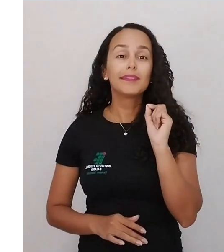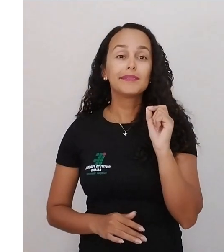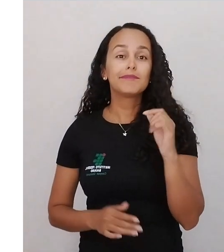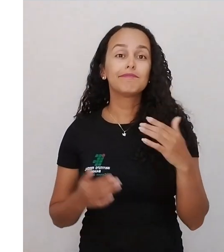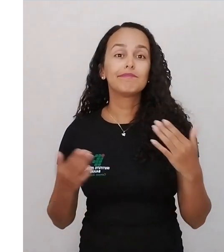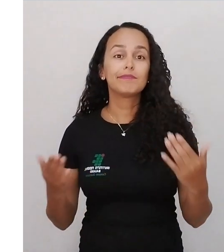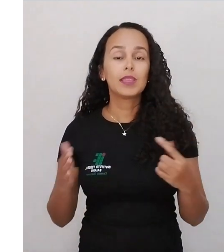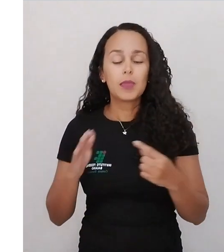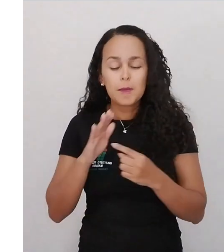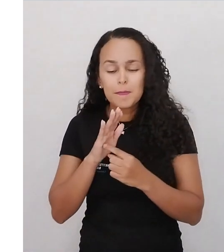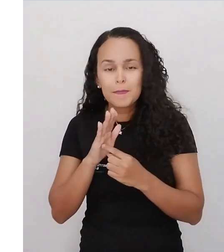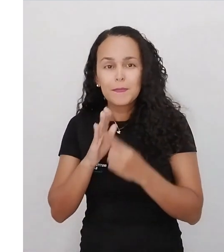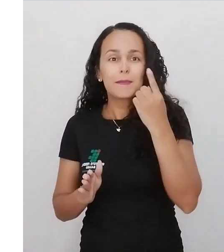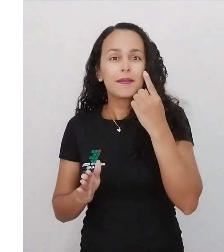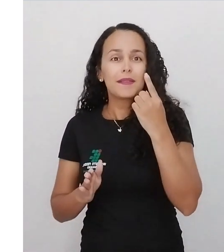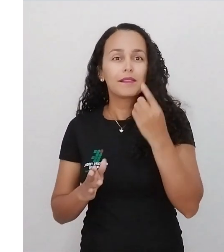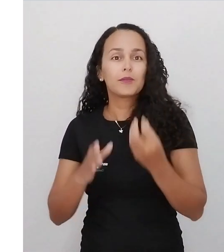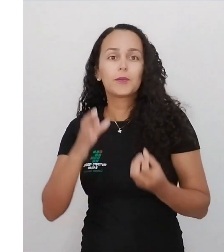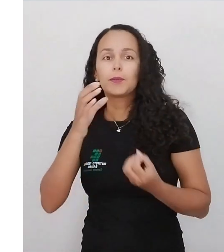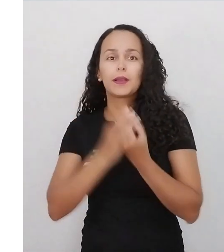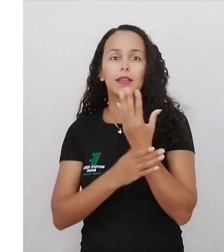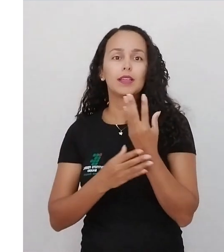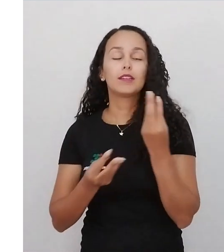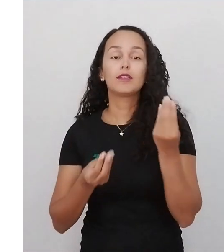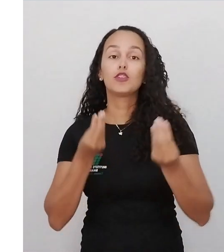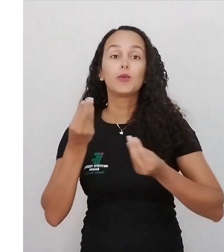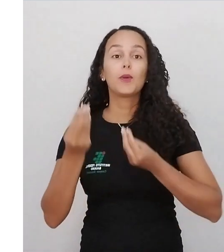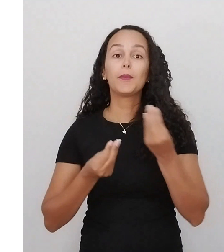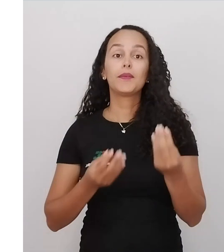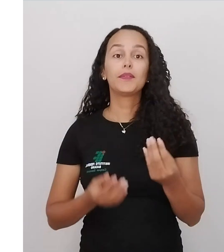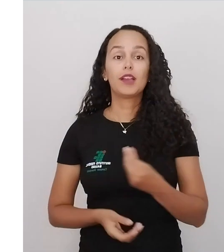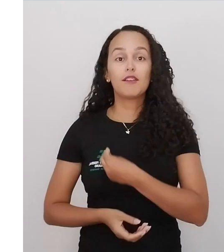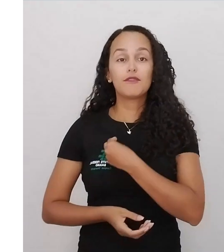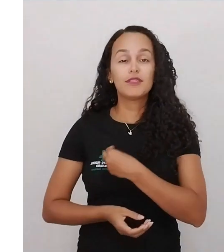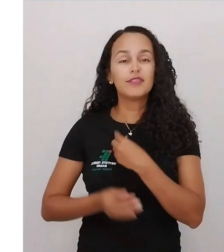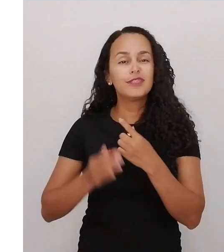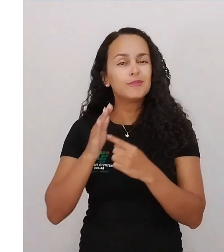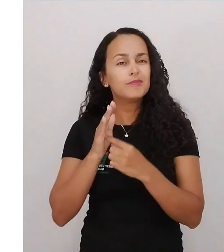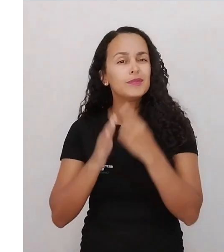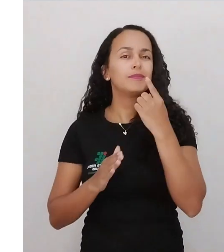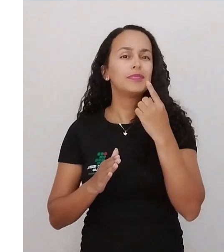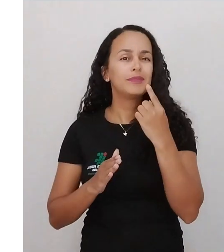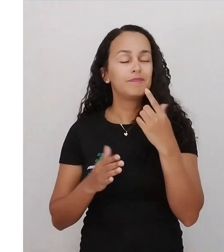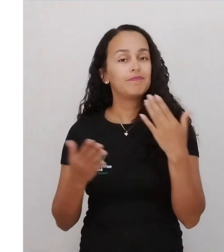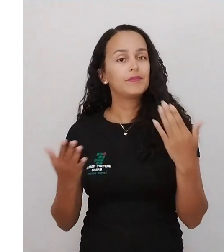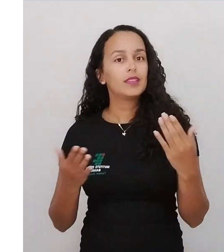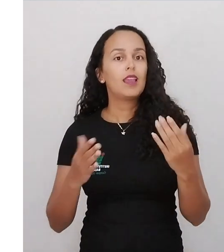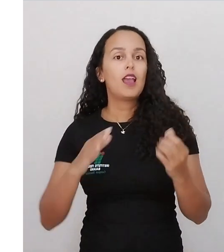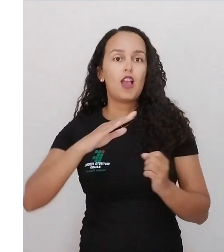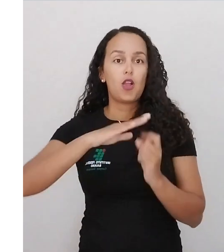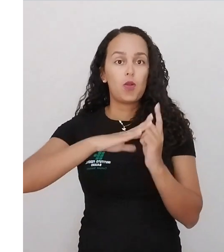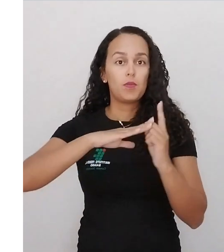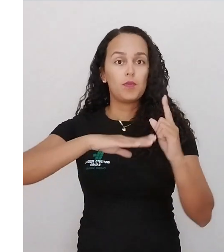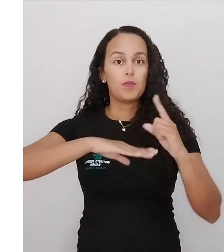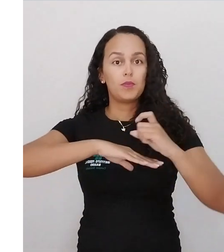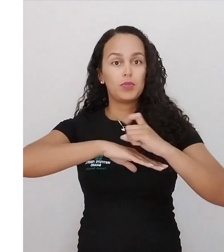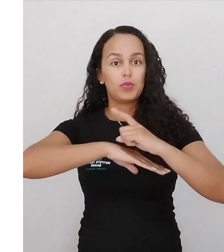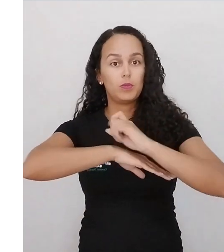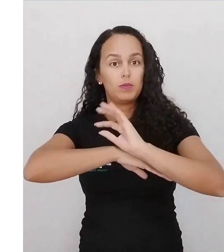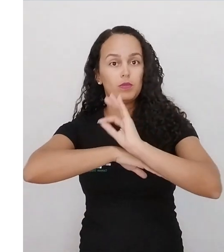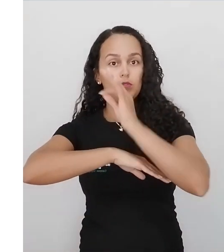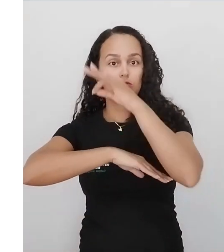o primeiro ser vivo de todos veio, afinal de contas, onde? A biogênese estava ali só mostrando o quê? Acontece